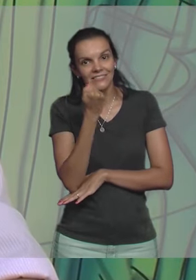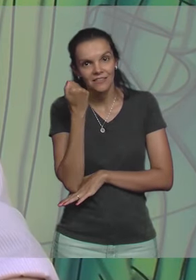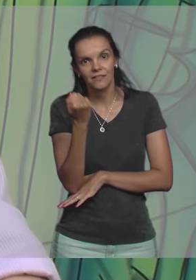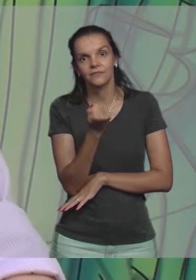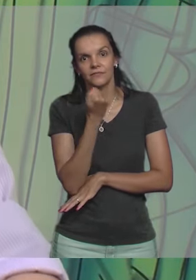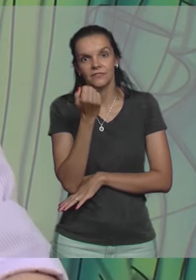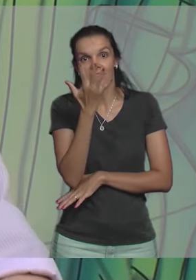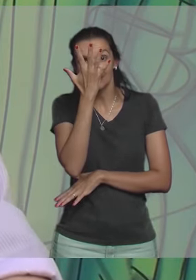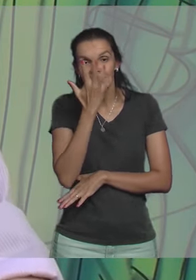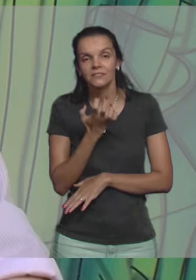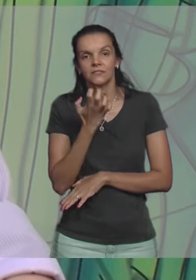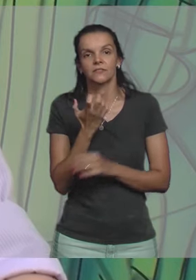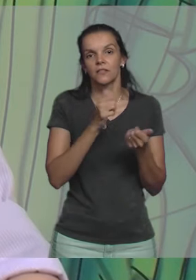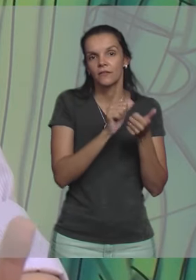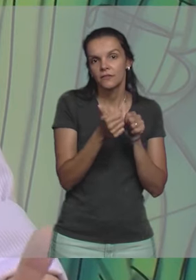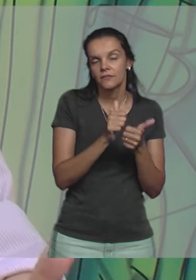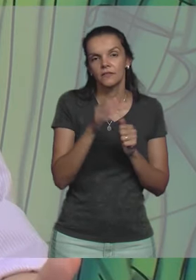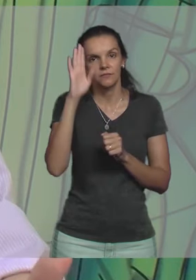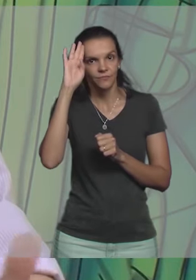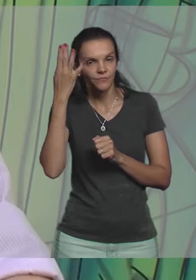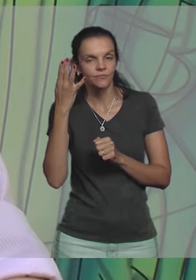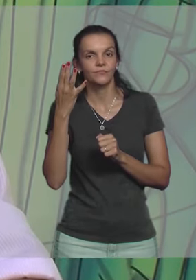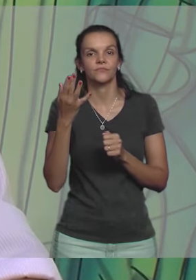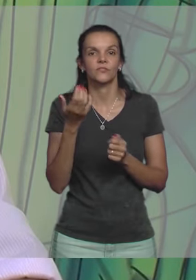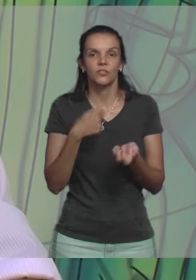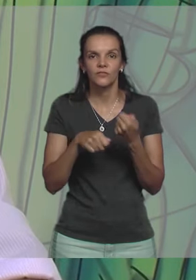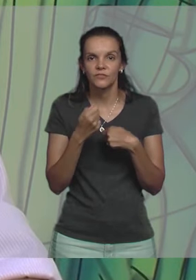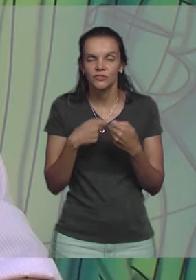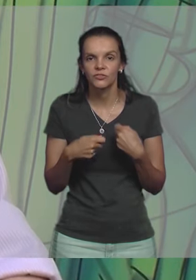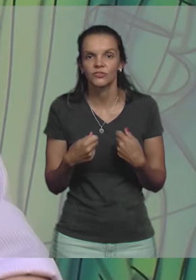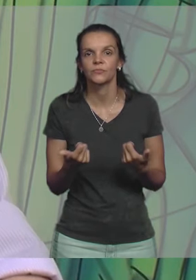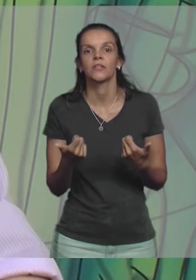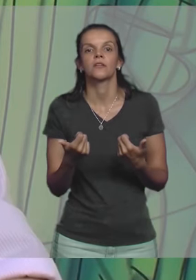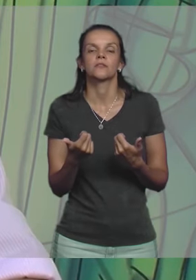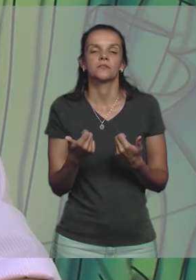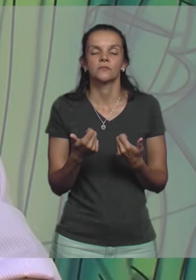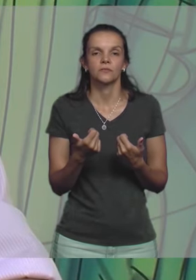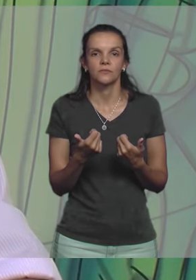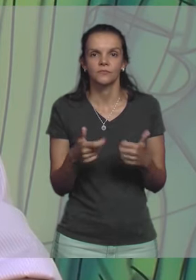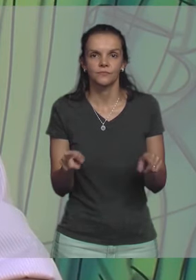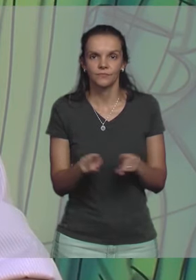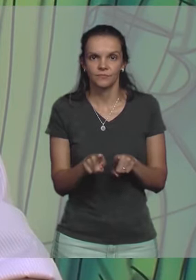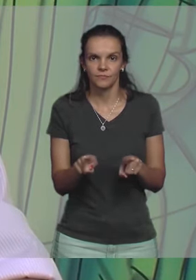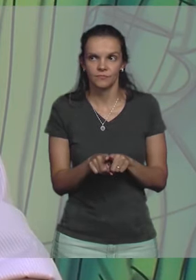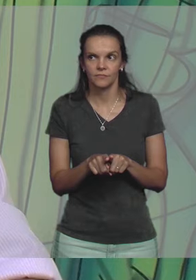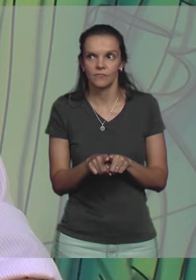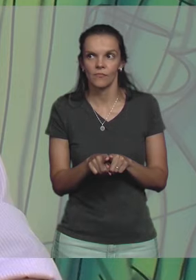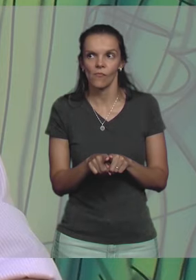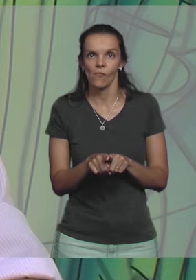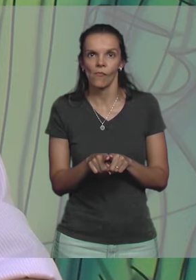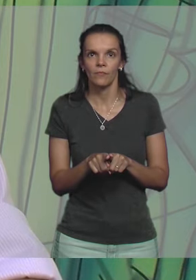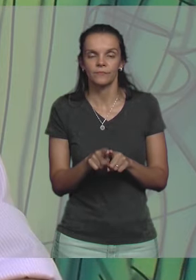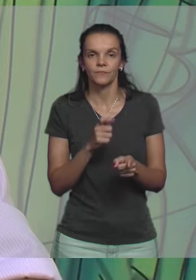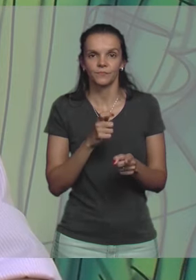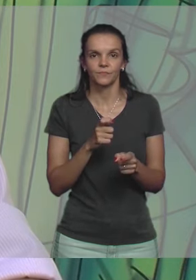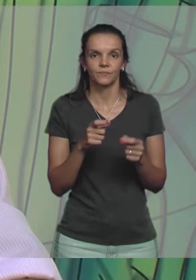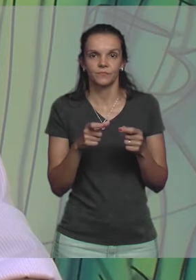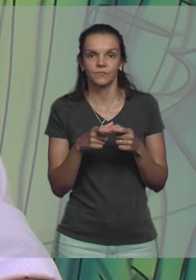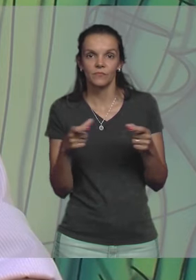público, seja da qualidade, seja da prioridade de investimentos, seja do simples cumprimento de uma tarifa, de